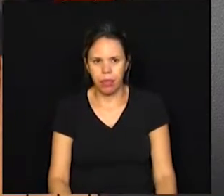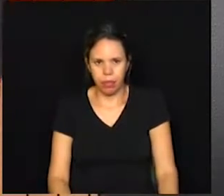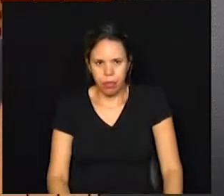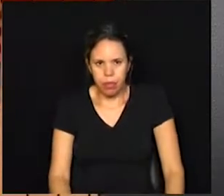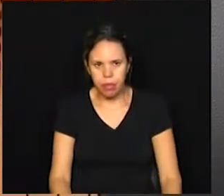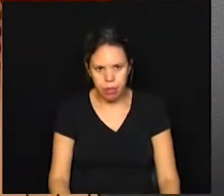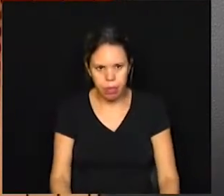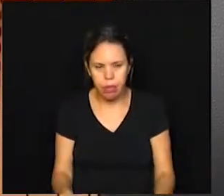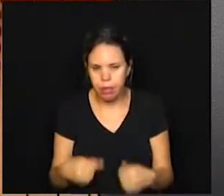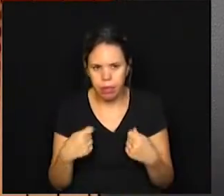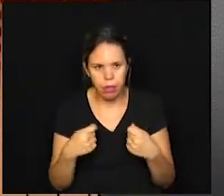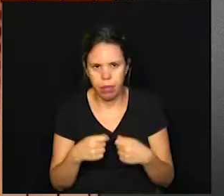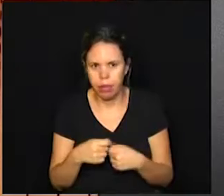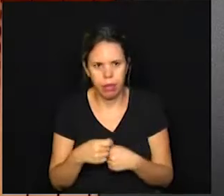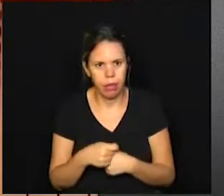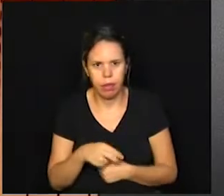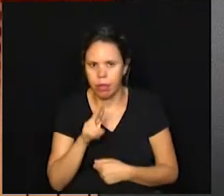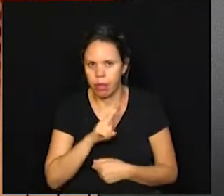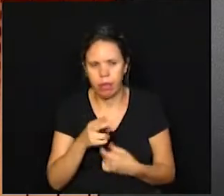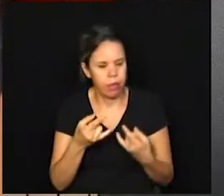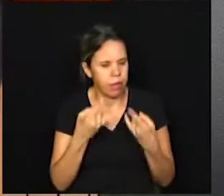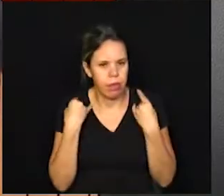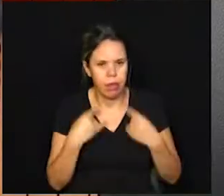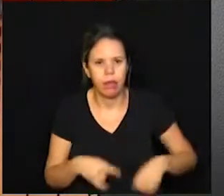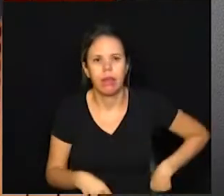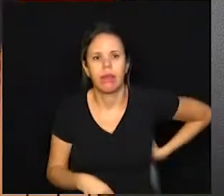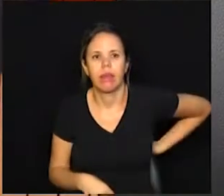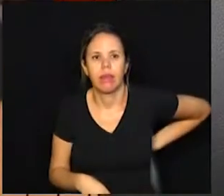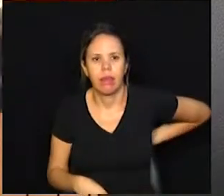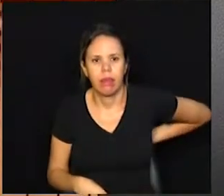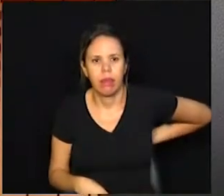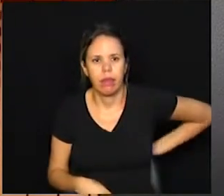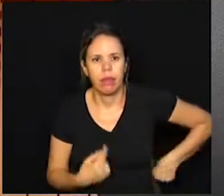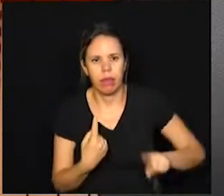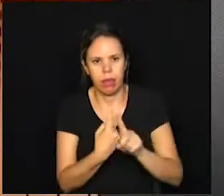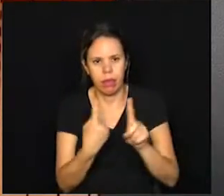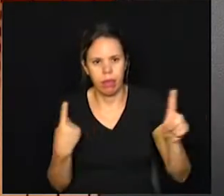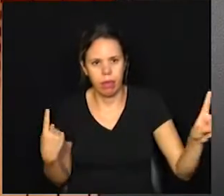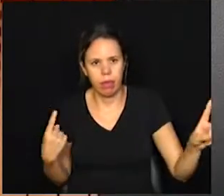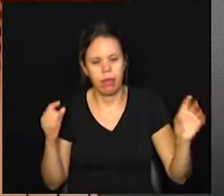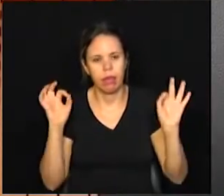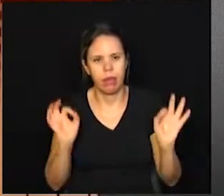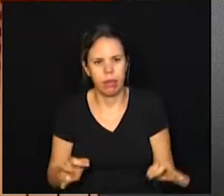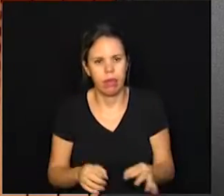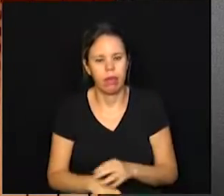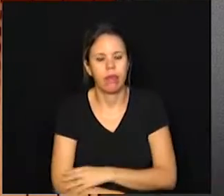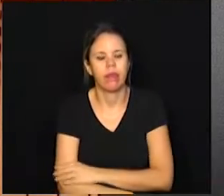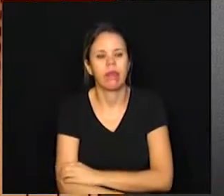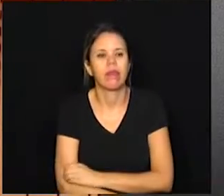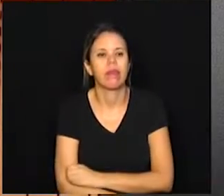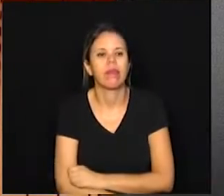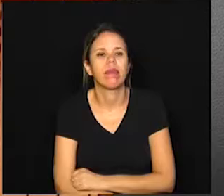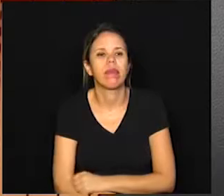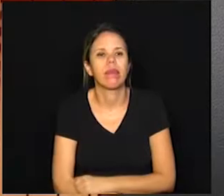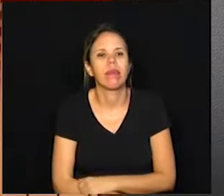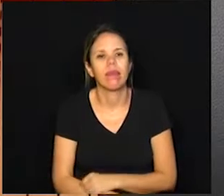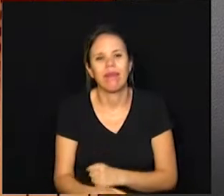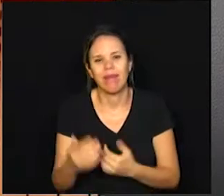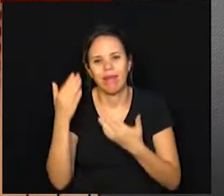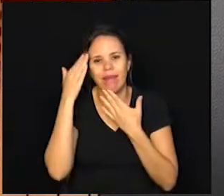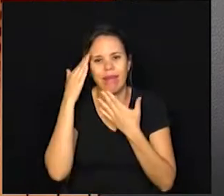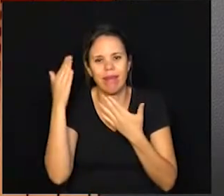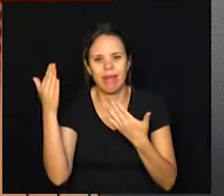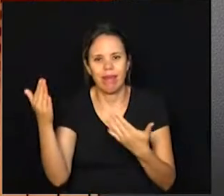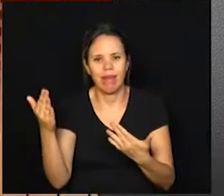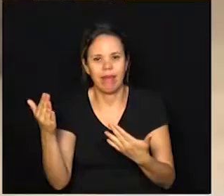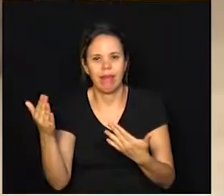nem vai precisar utilizar a máscara, né, porque aqui está o distanciamento social. Então, senhor Ítalo, muitíssimo